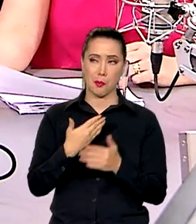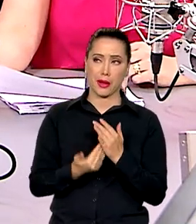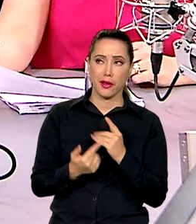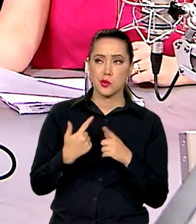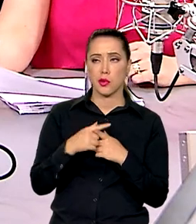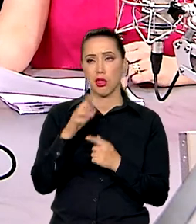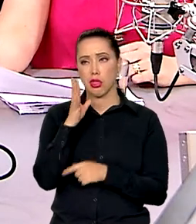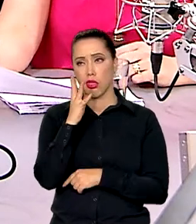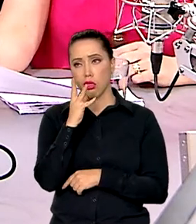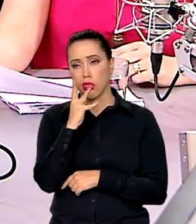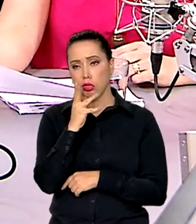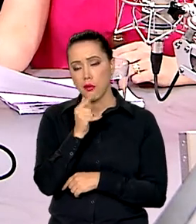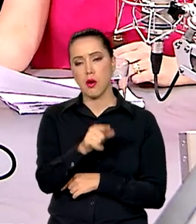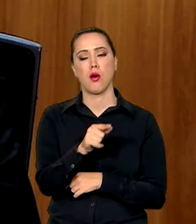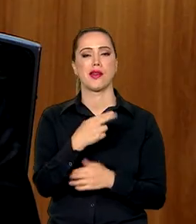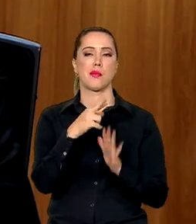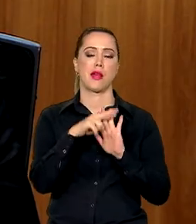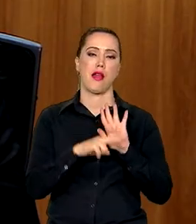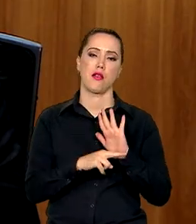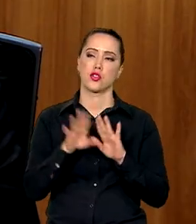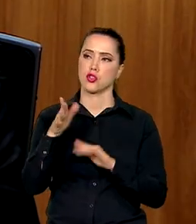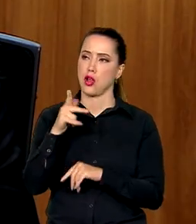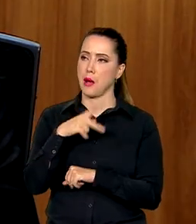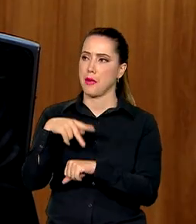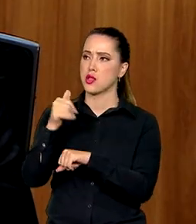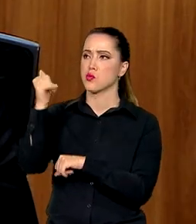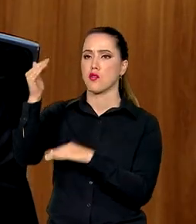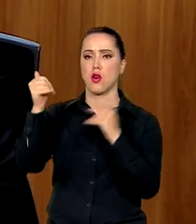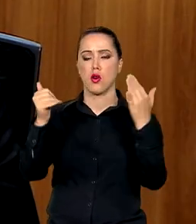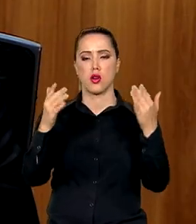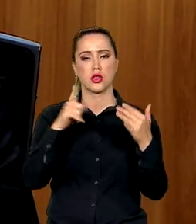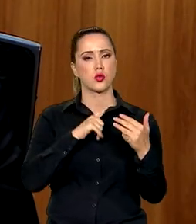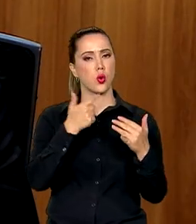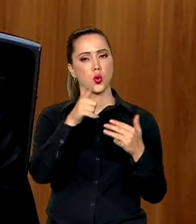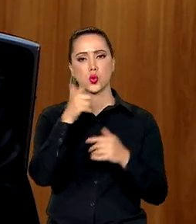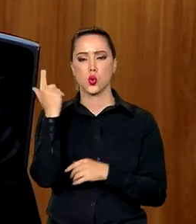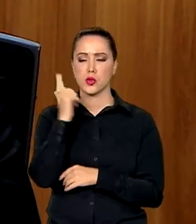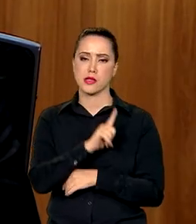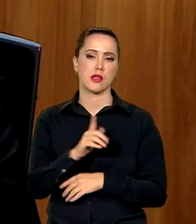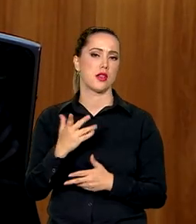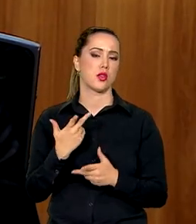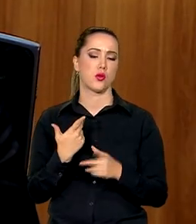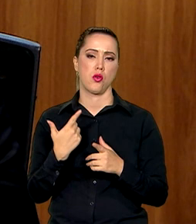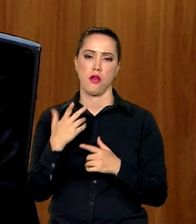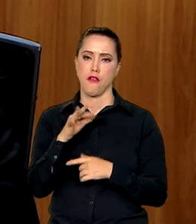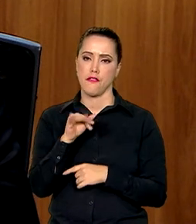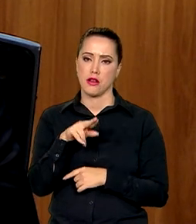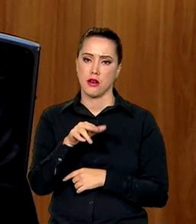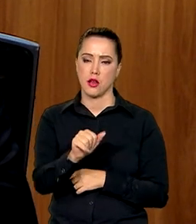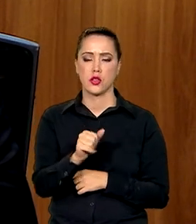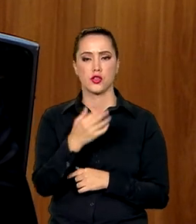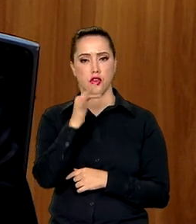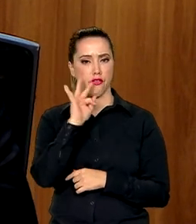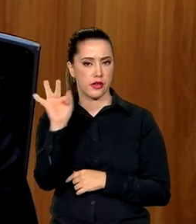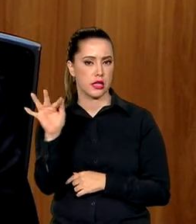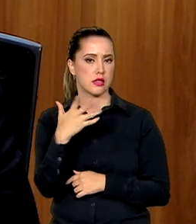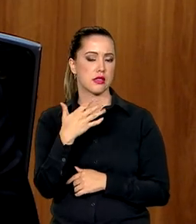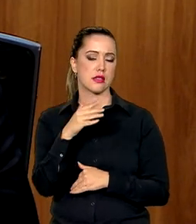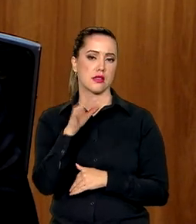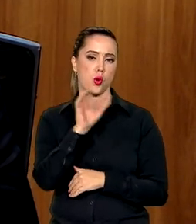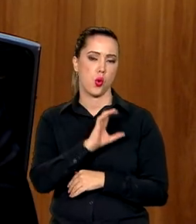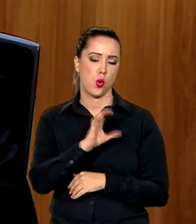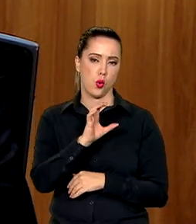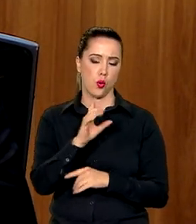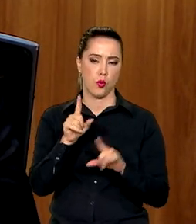regulamentar essas ações nós temos países que já largaram na frente como a Finlândia a Colômbia a França enfim eu acho que nós temos que